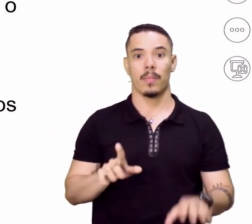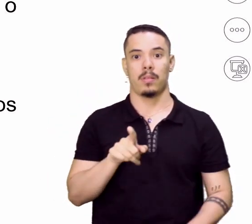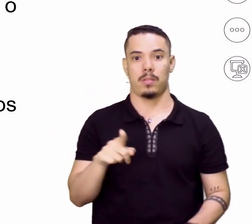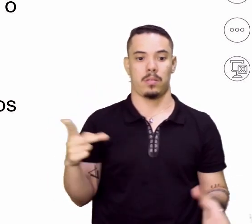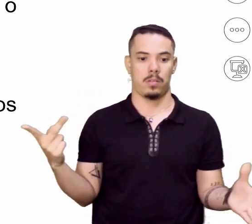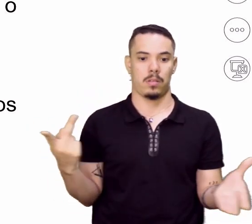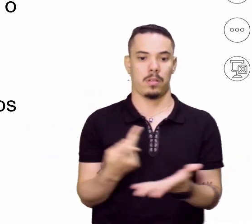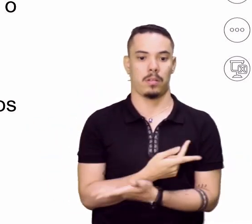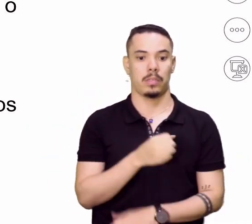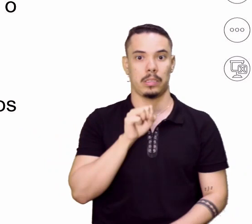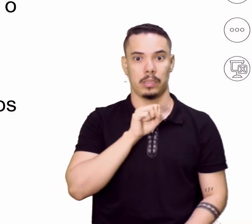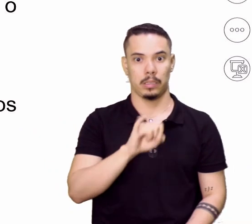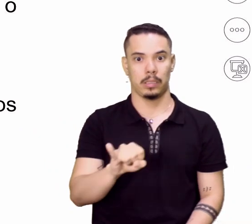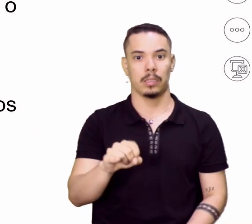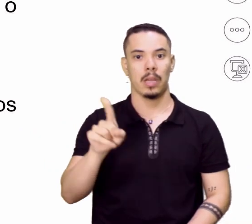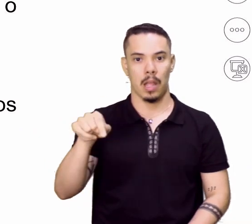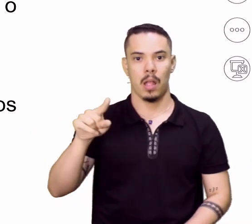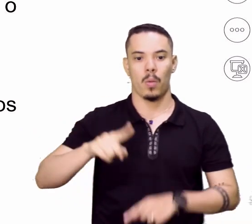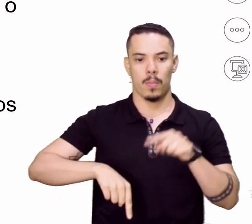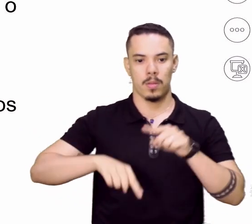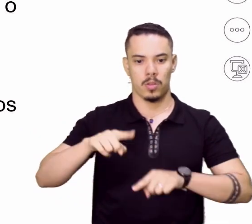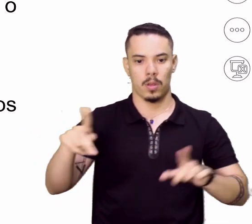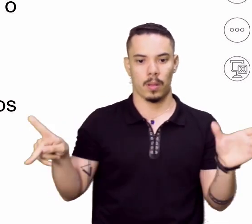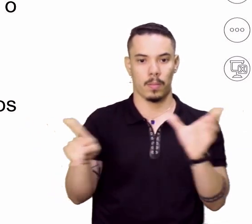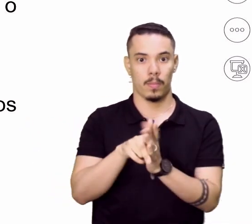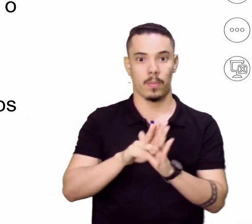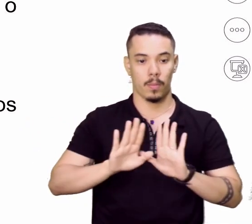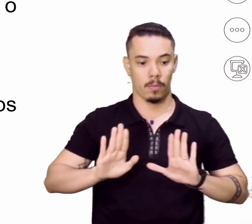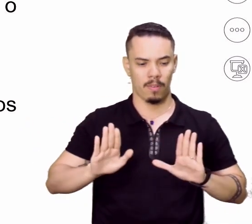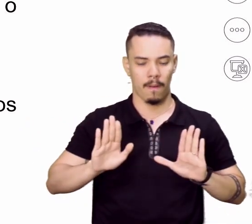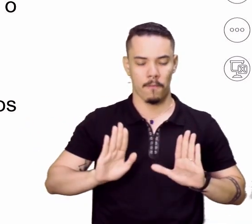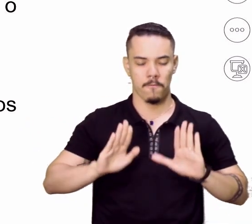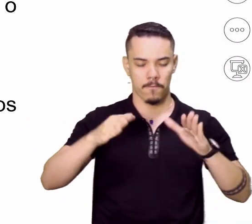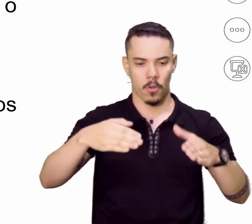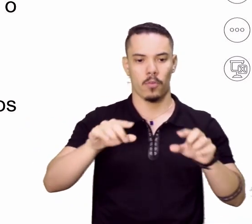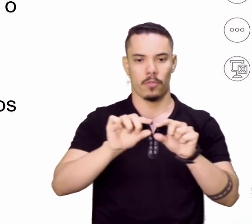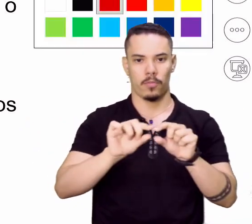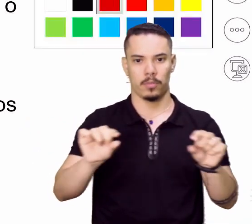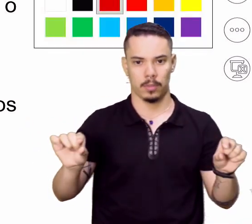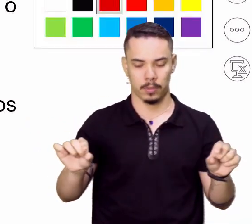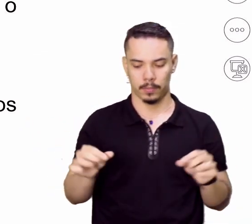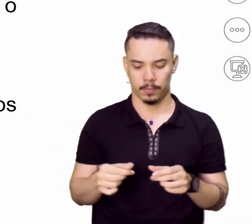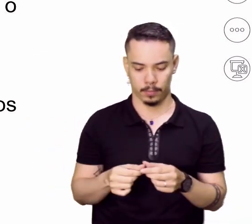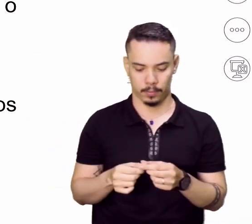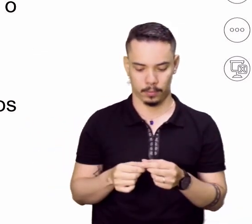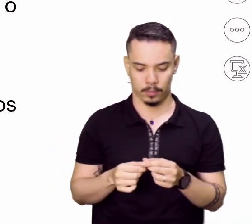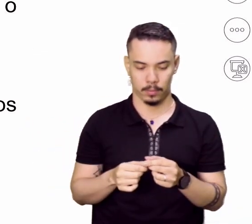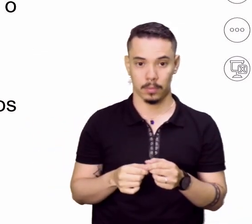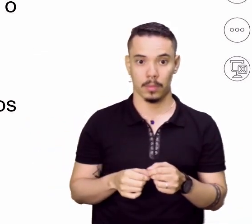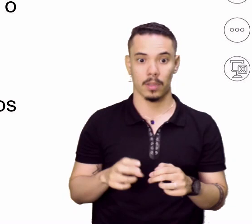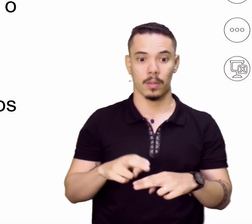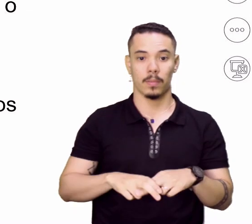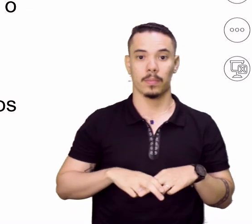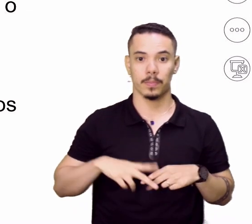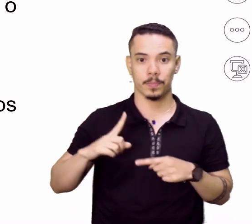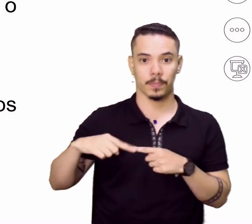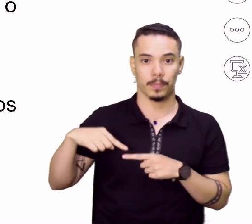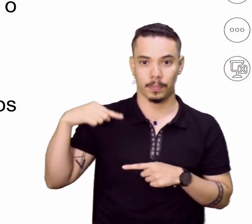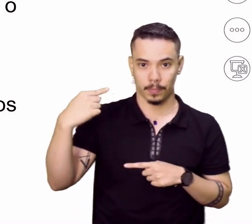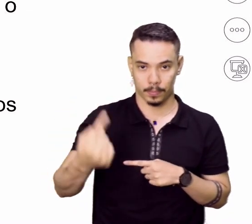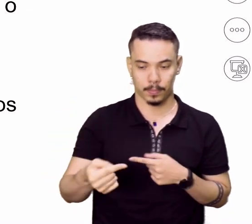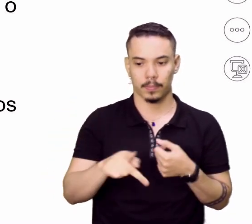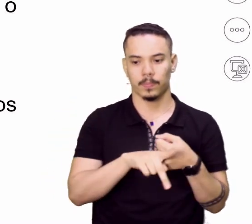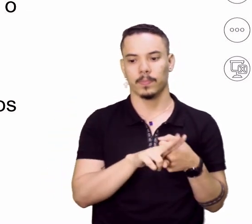frase. E aí uma dica também, quando tiver aí o início dele, logo depois do seu